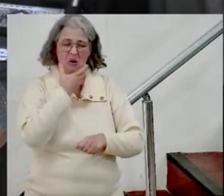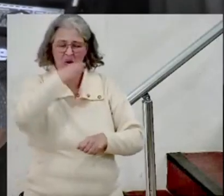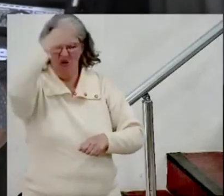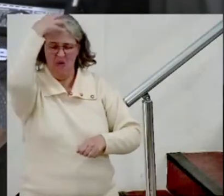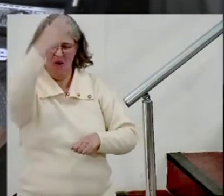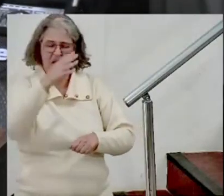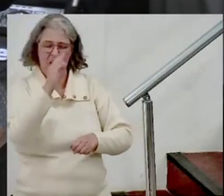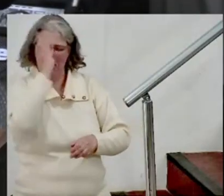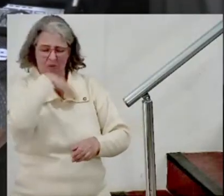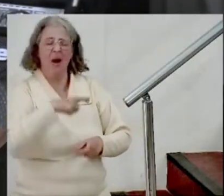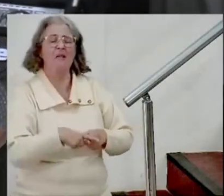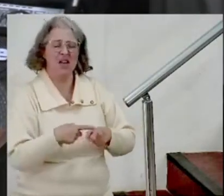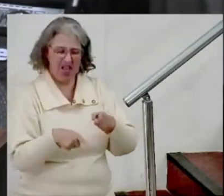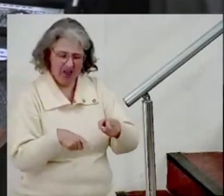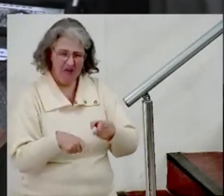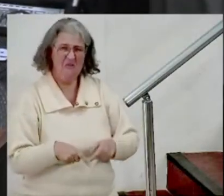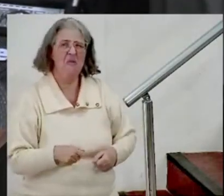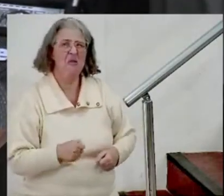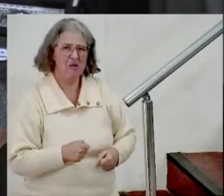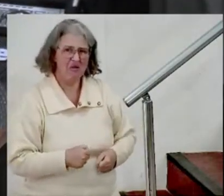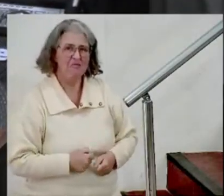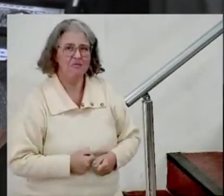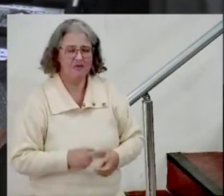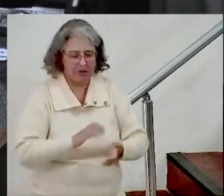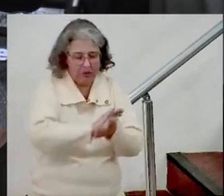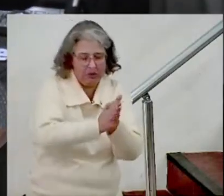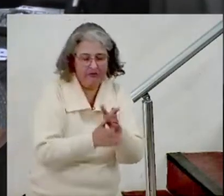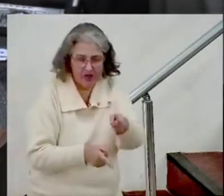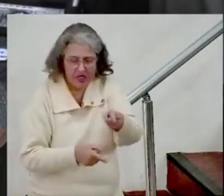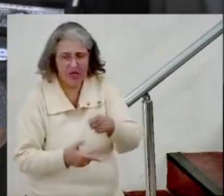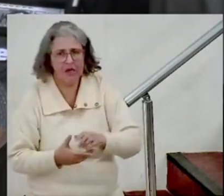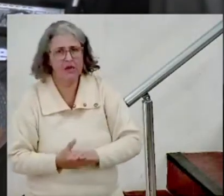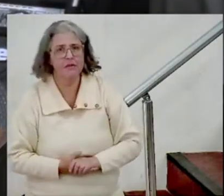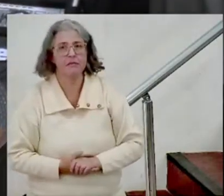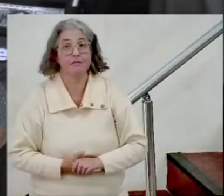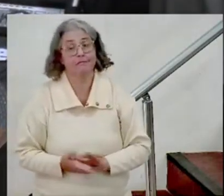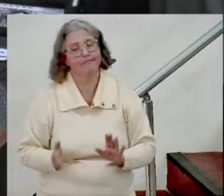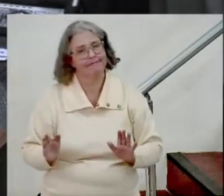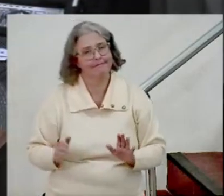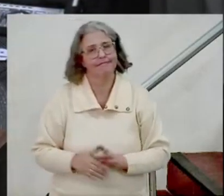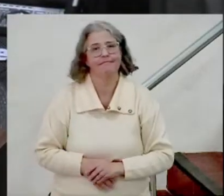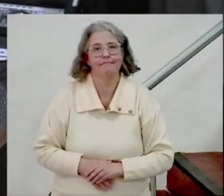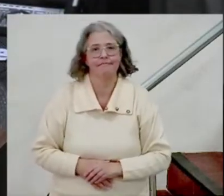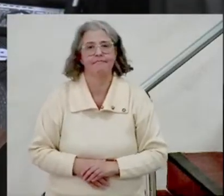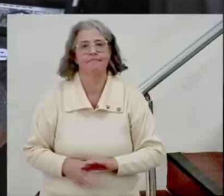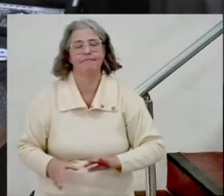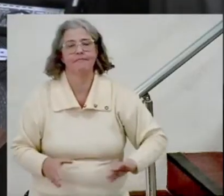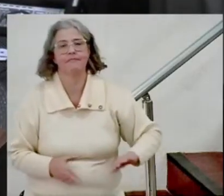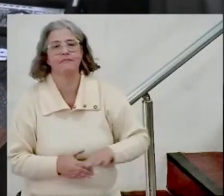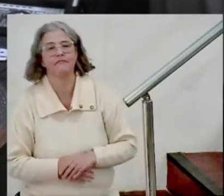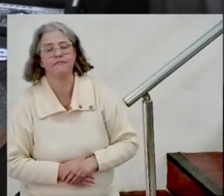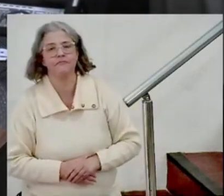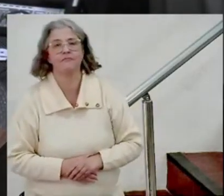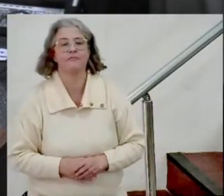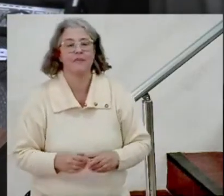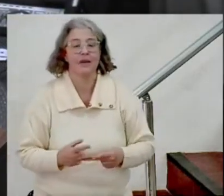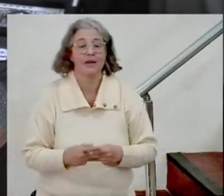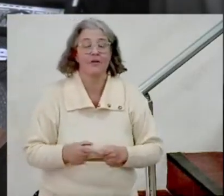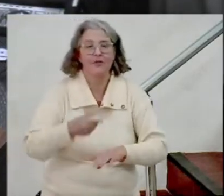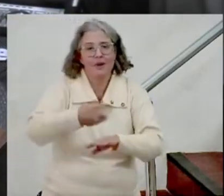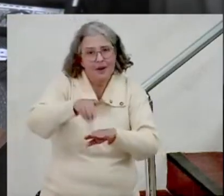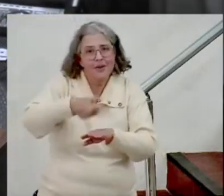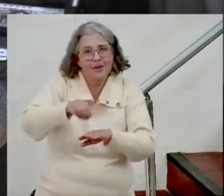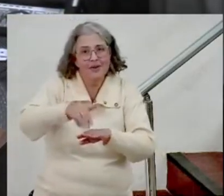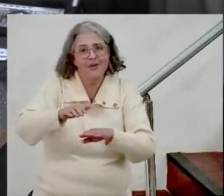com você uma curiosidade aqui. E introduzir um pouco da arqueologia que aqueceu meu coração aqui na Igreja